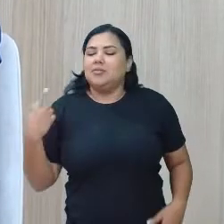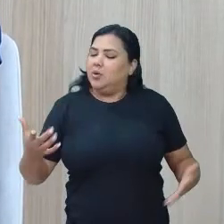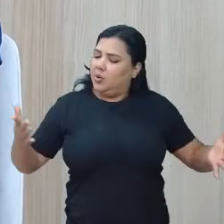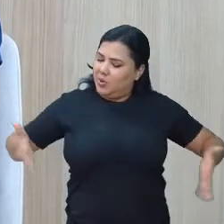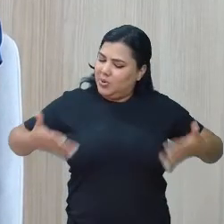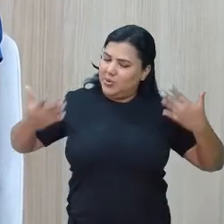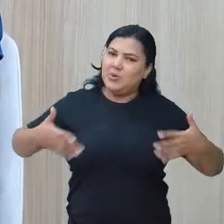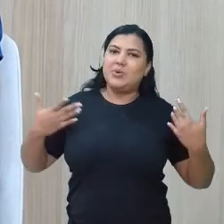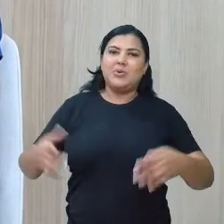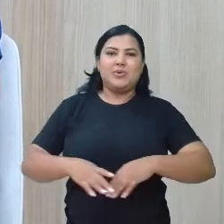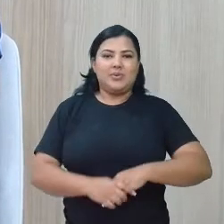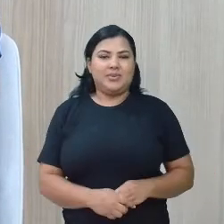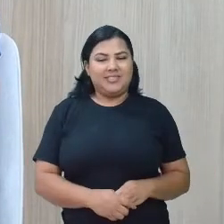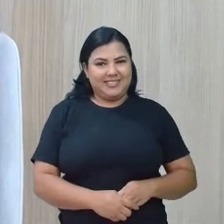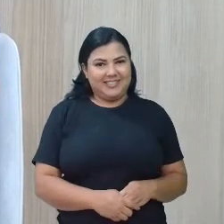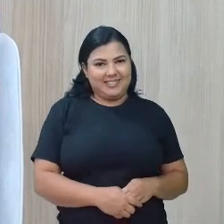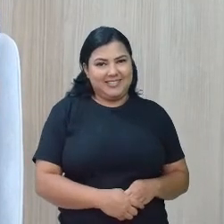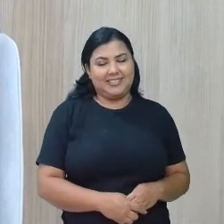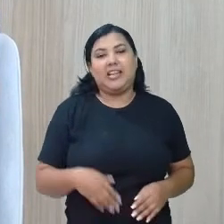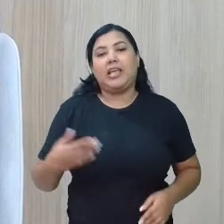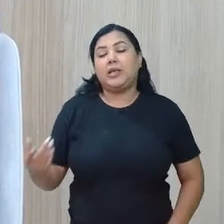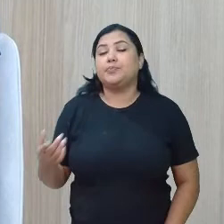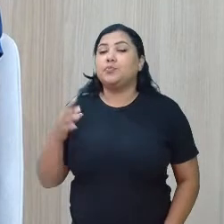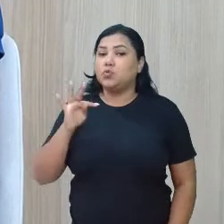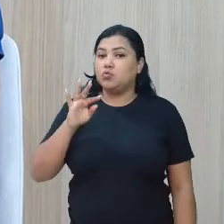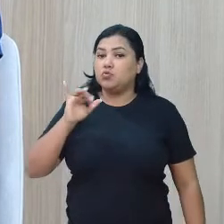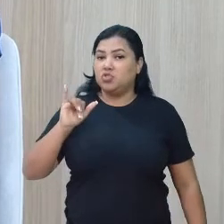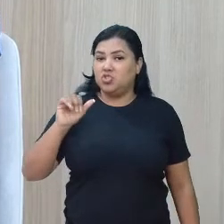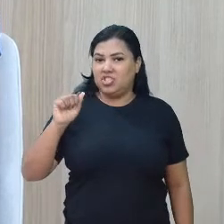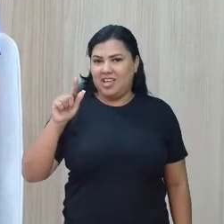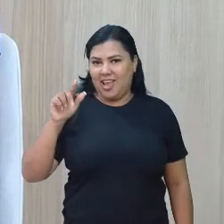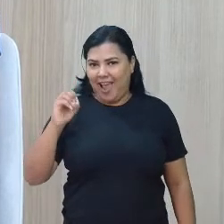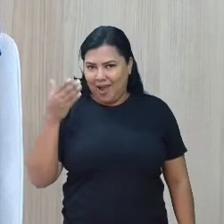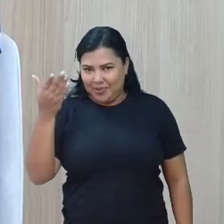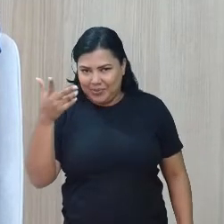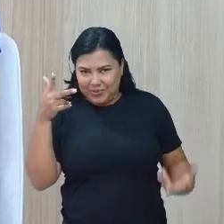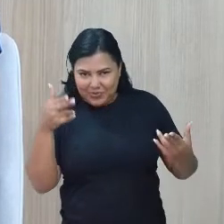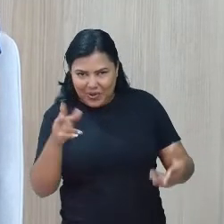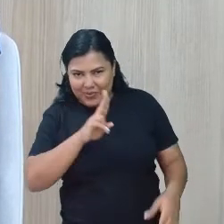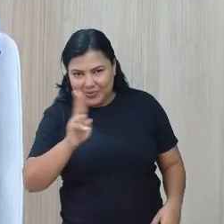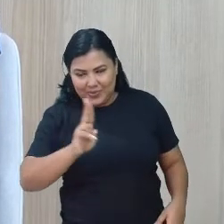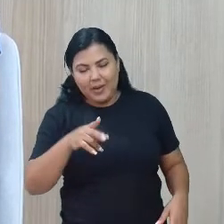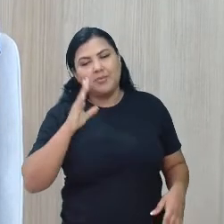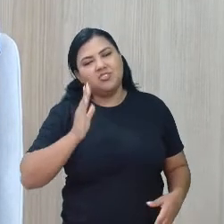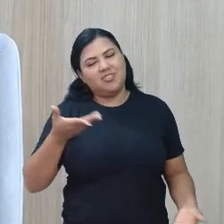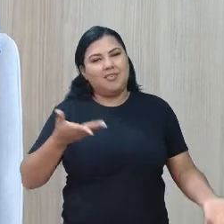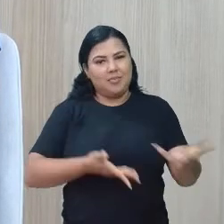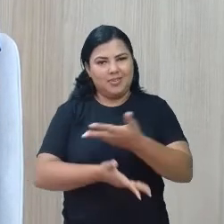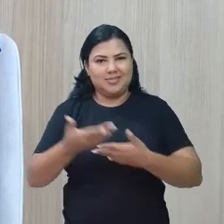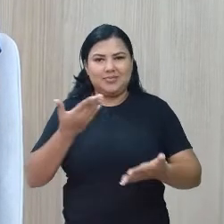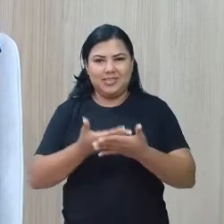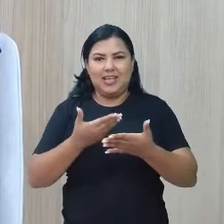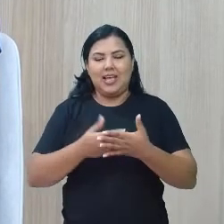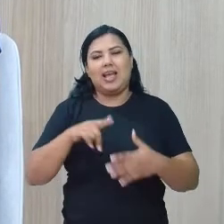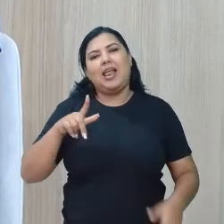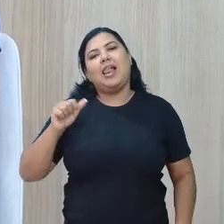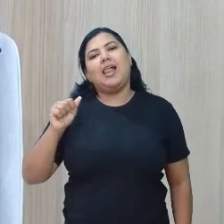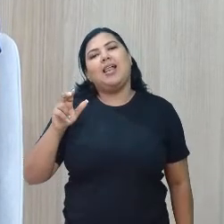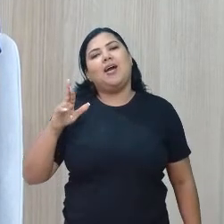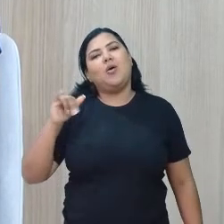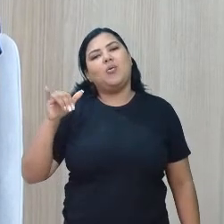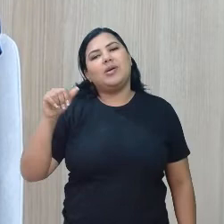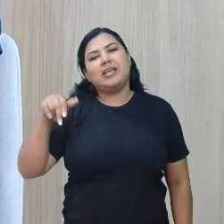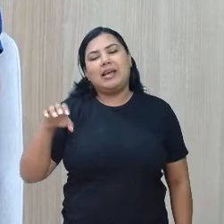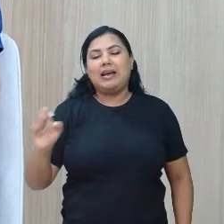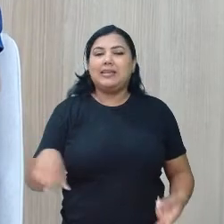com isso, tá? Aqui a gente tem o Tiago, também o seu xará, já participando da aula, Lauriane,